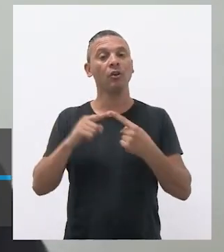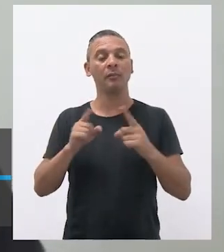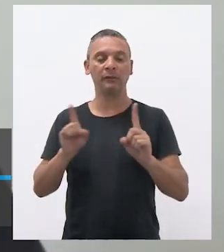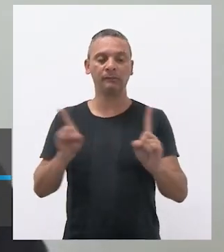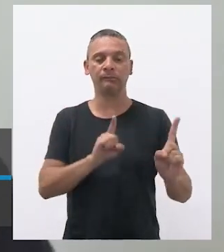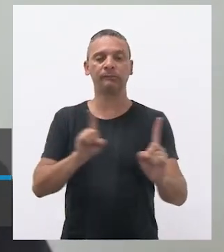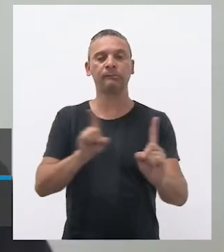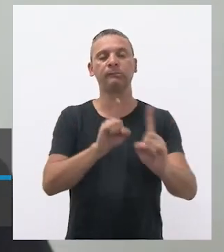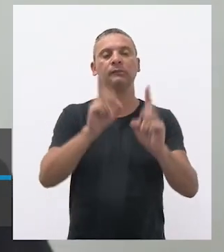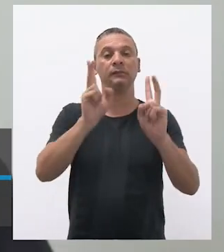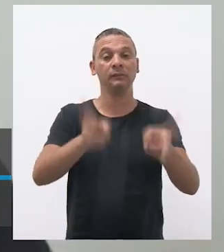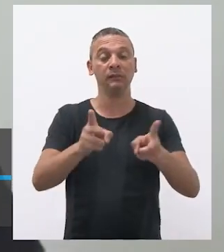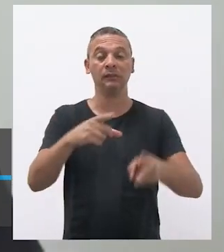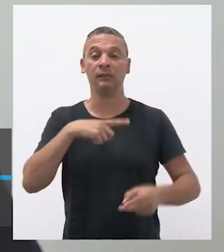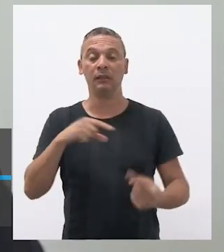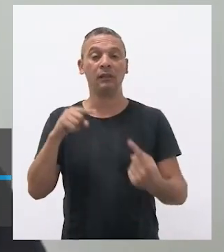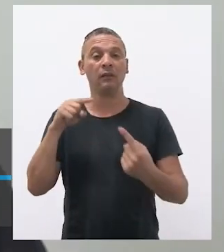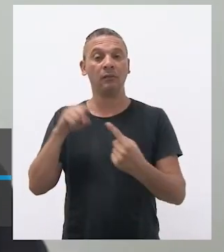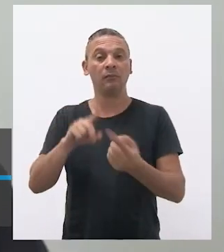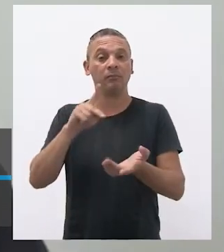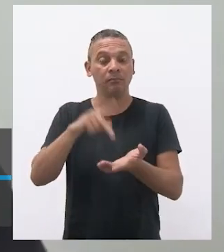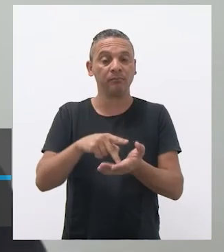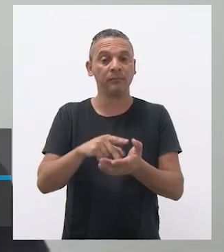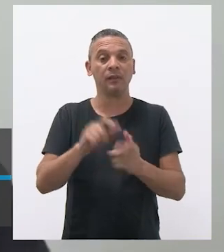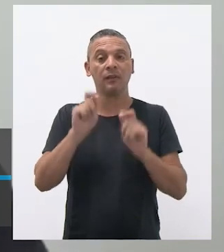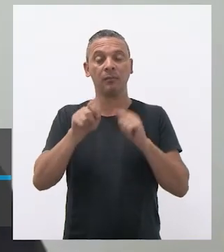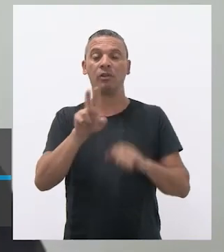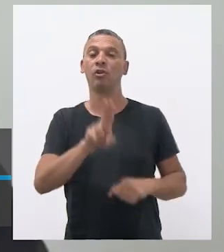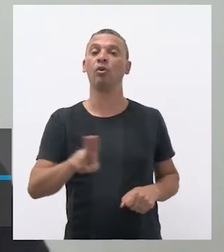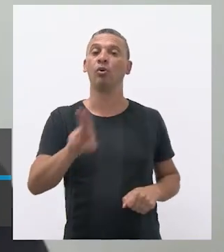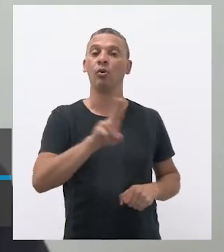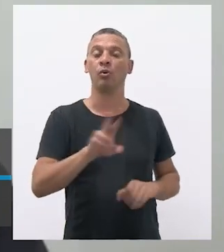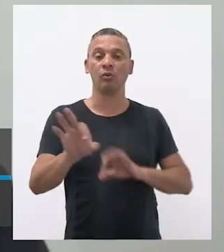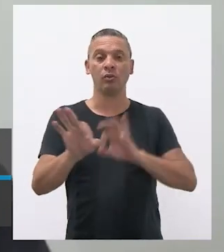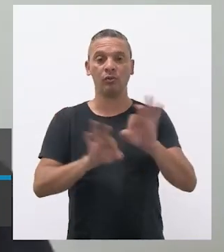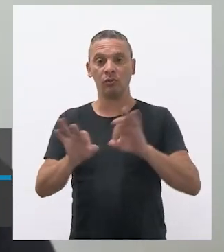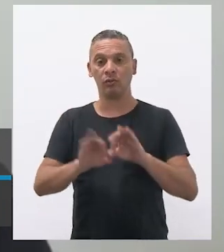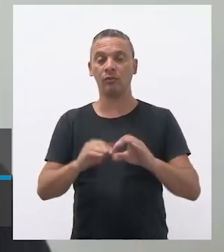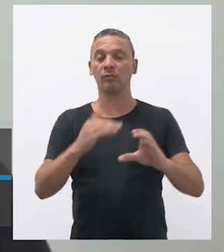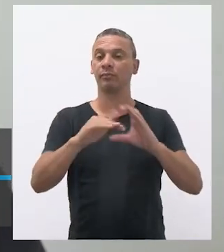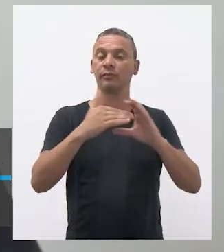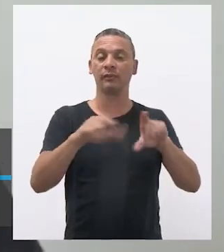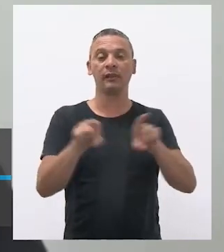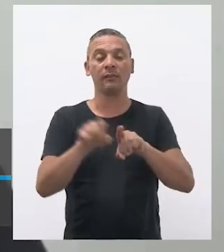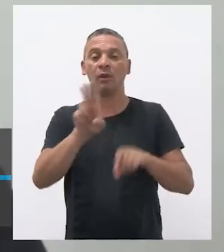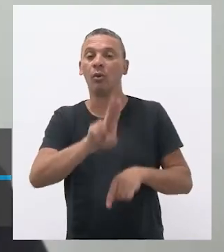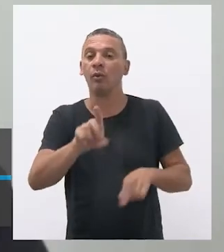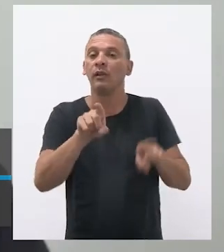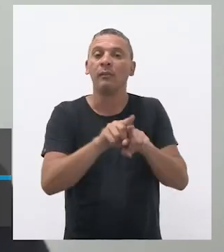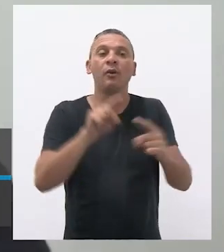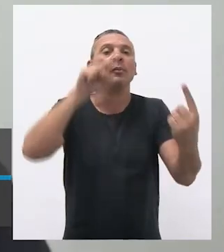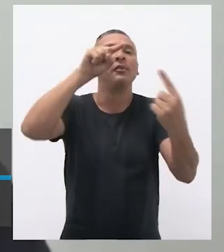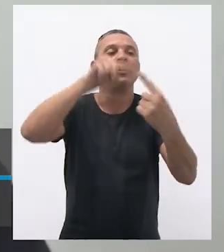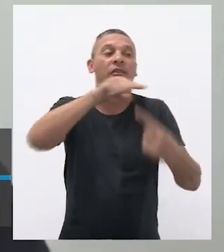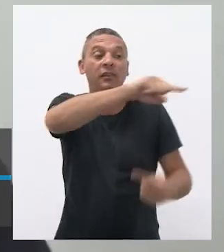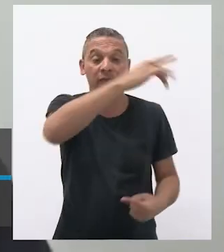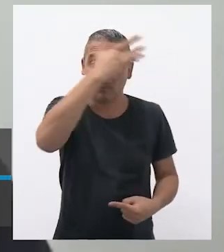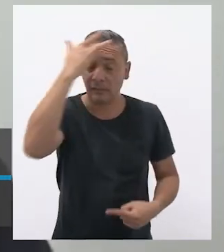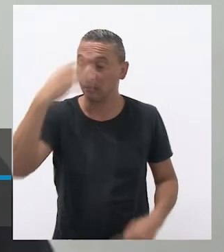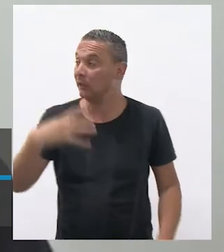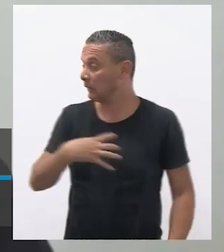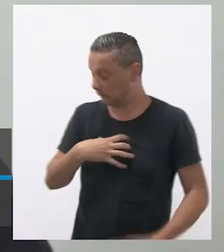proíbe as mulheres de ter contato com a família, de ter contato com amigos, de ter contato com